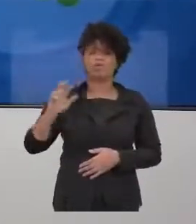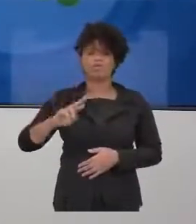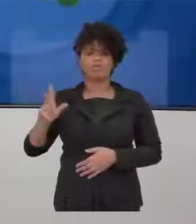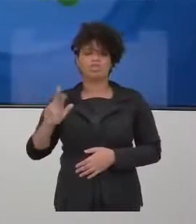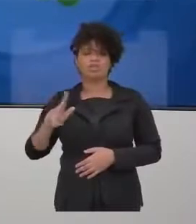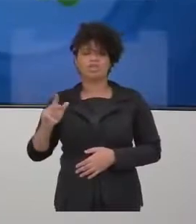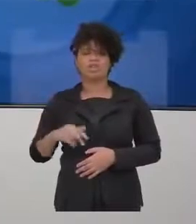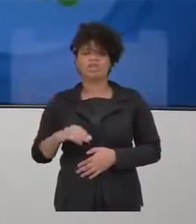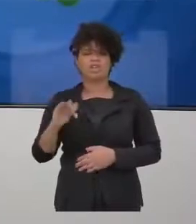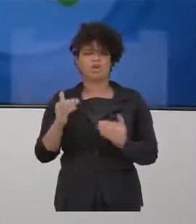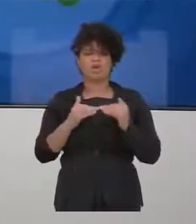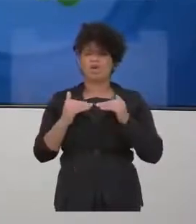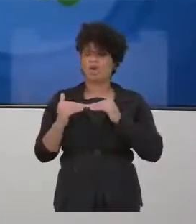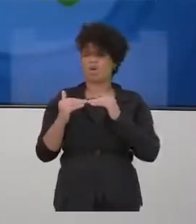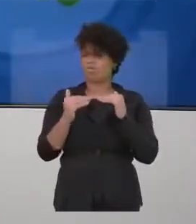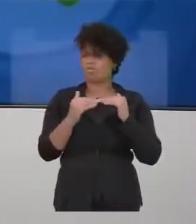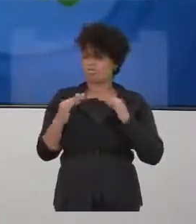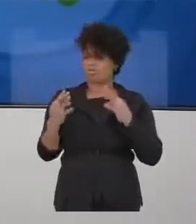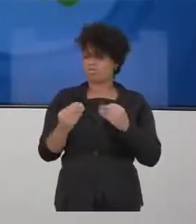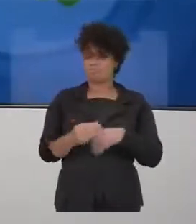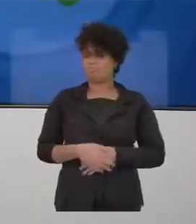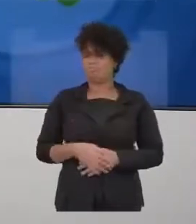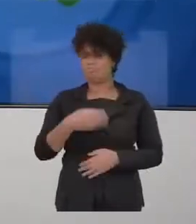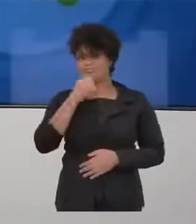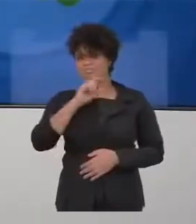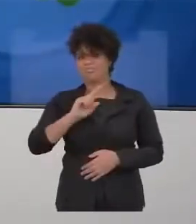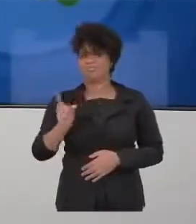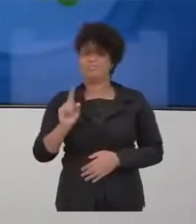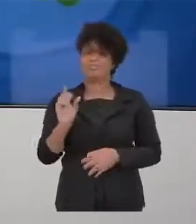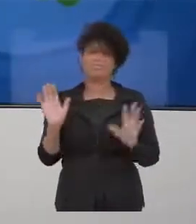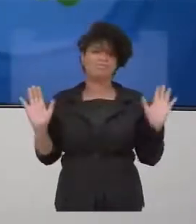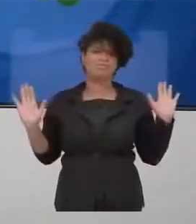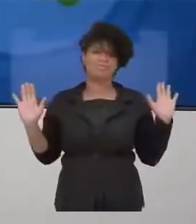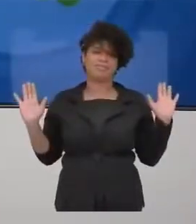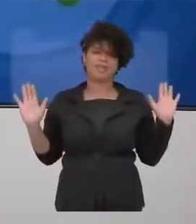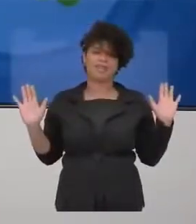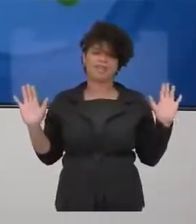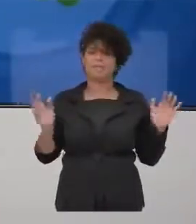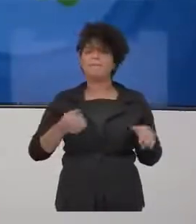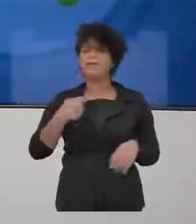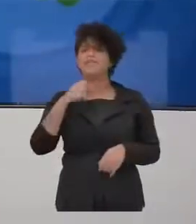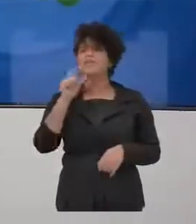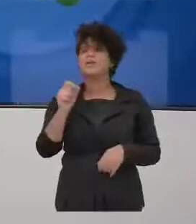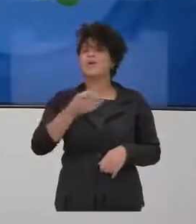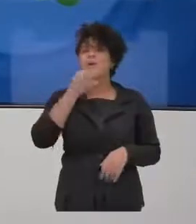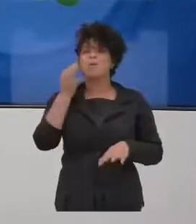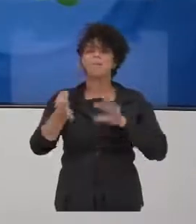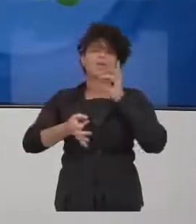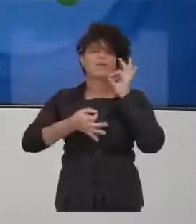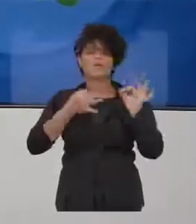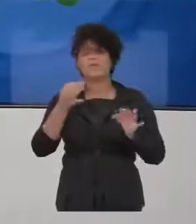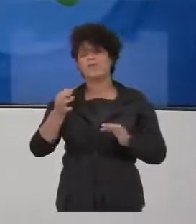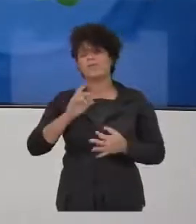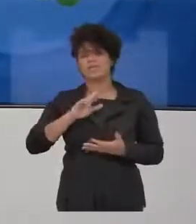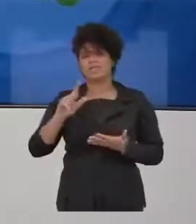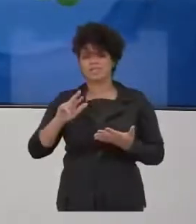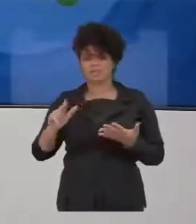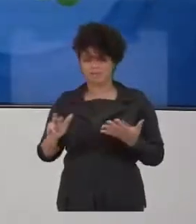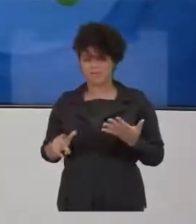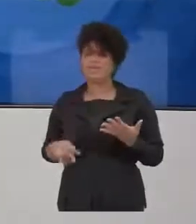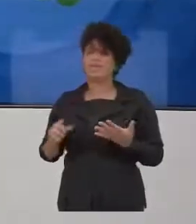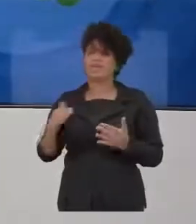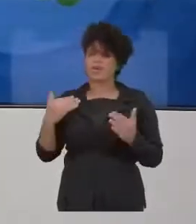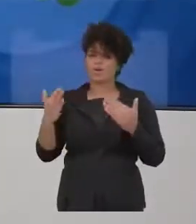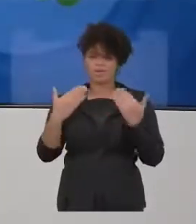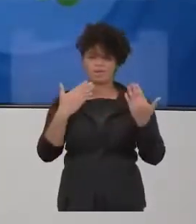se a gente concorda, como diria o meu amigo caipira, se a gente concorda, acaba a prosa. Então a gente tem que conversar e discutir, debater, porque debatendo